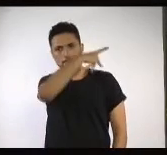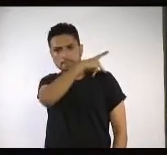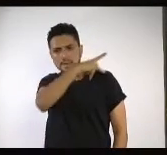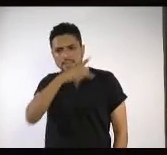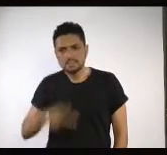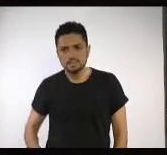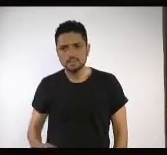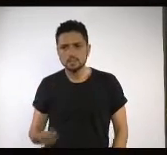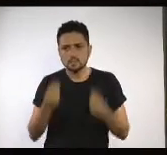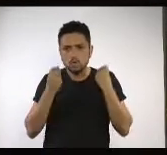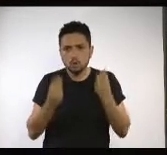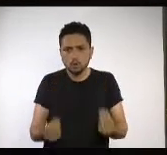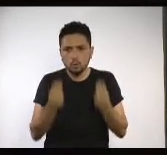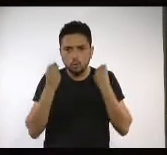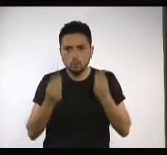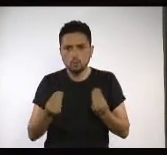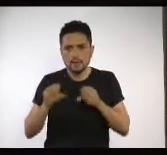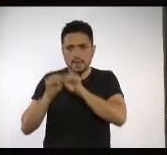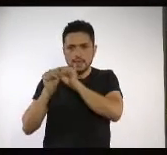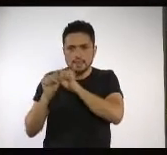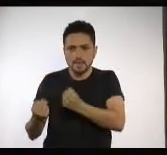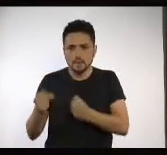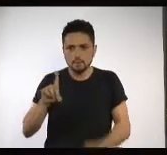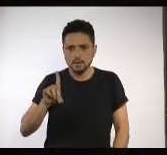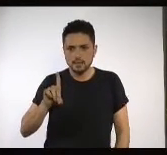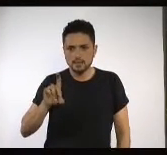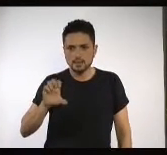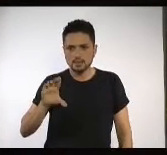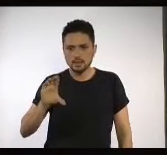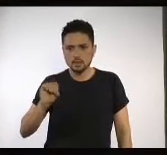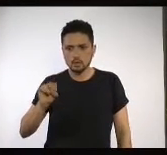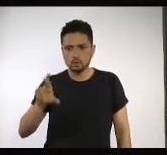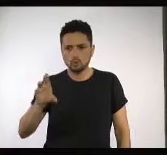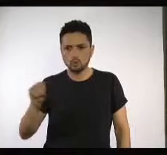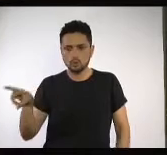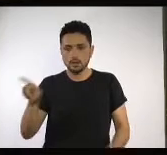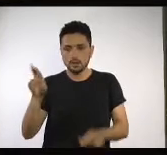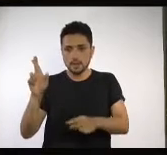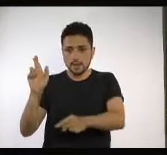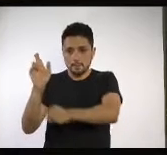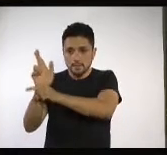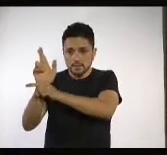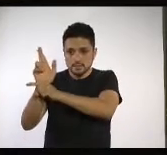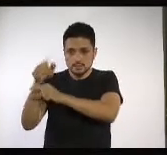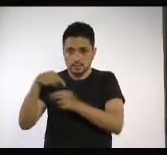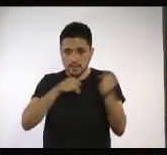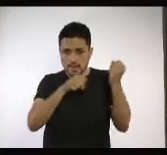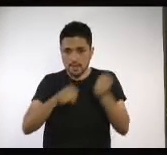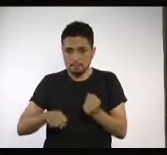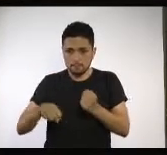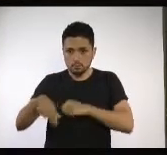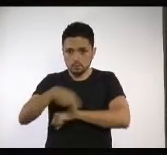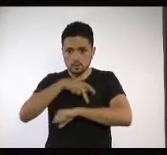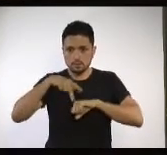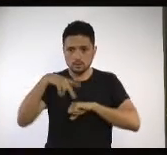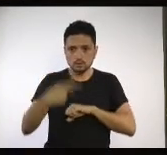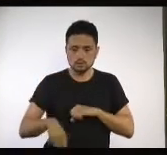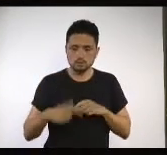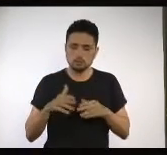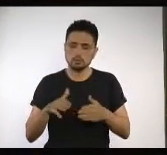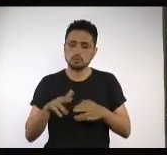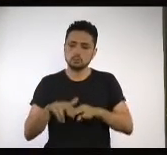lhe pertence, mas pertence à instituição que ele representa, que é a presidência da República. Por isso eu quero aqui me